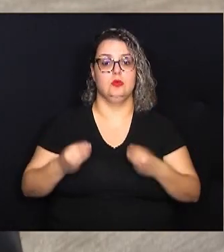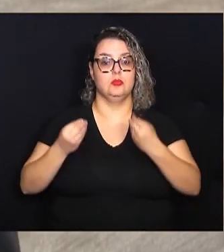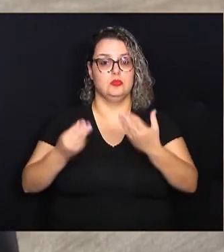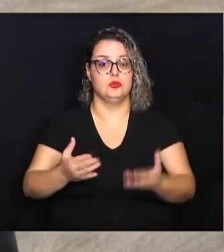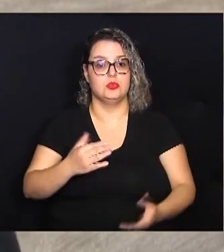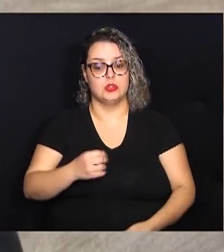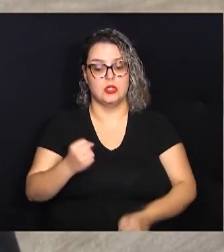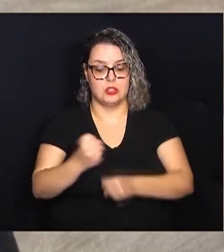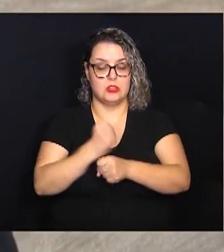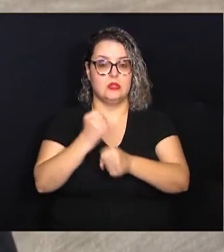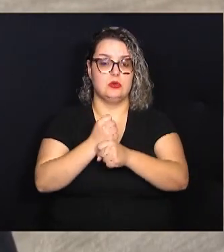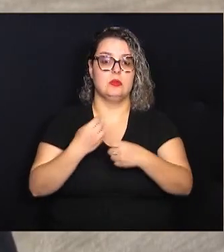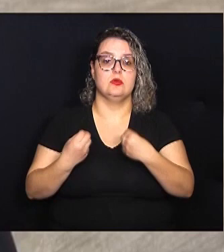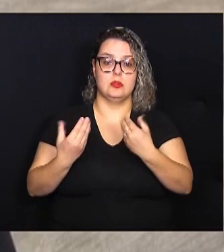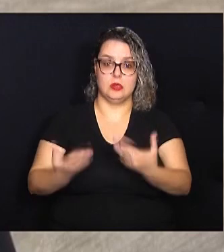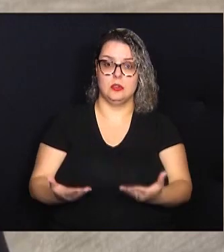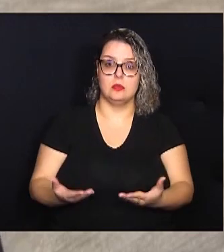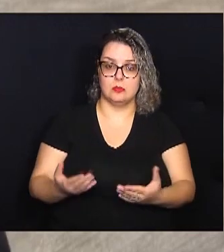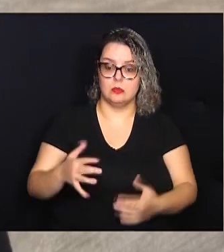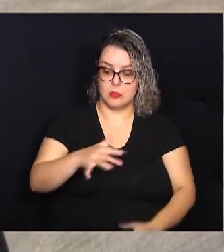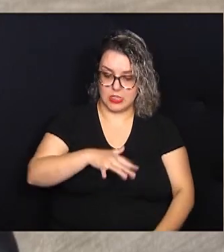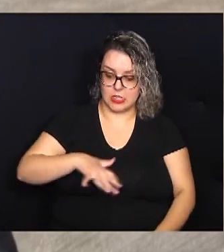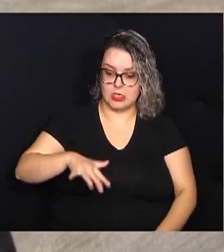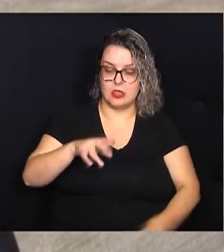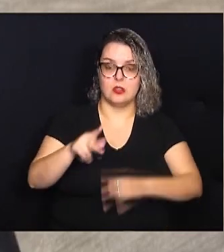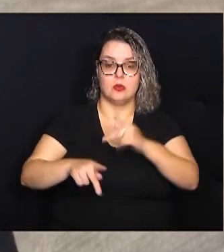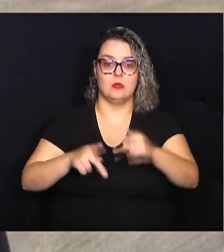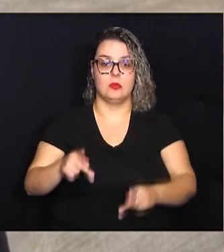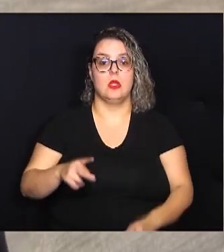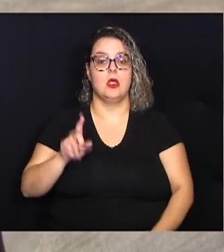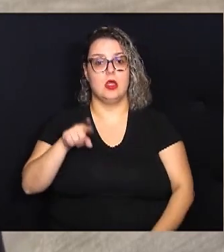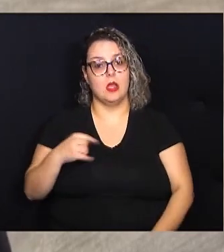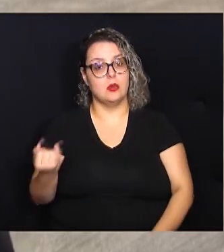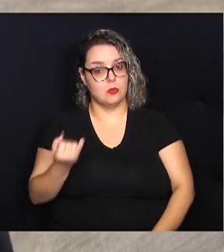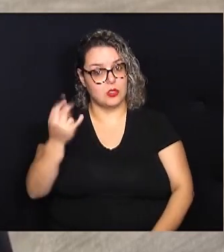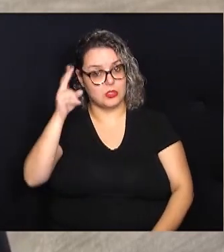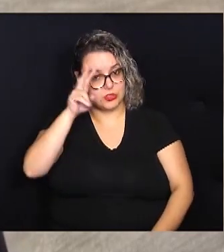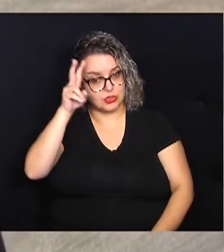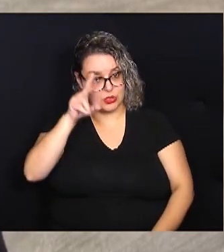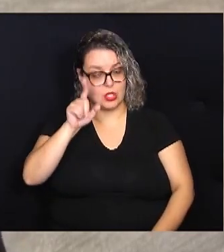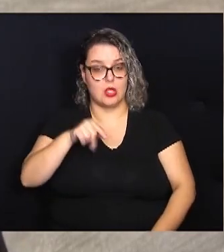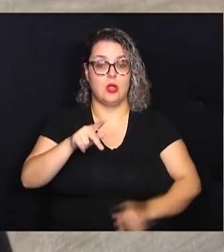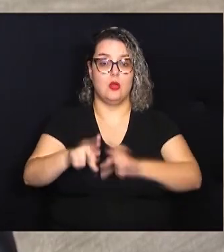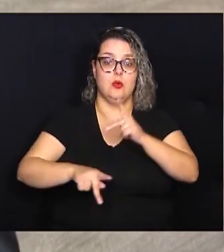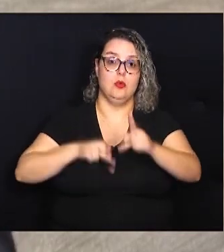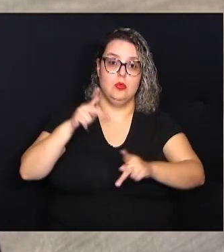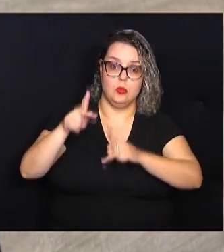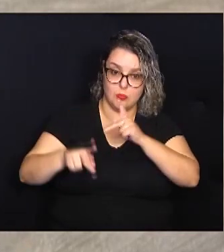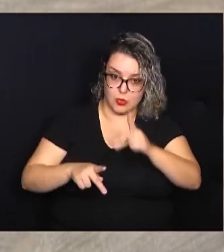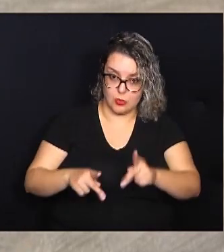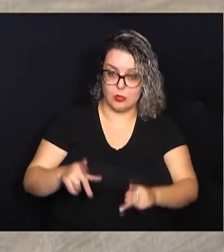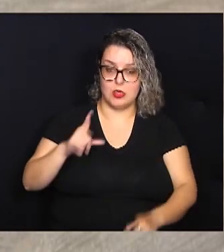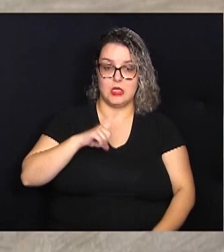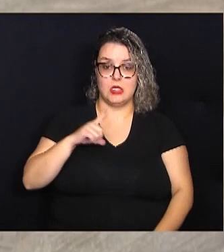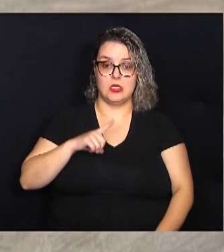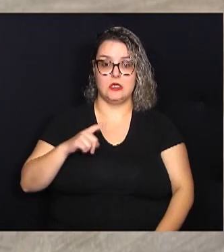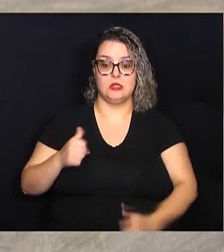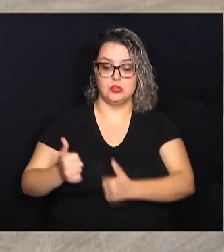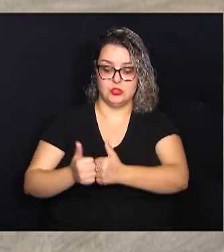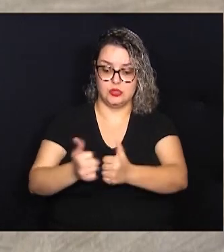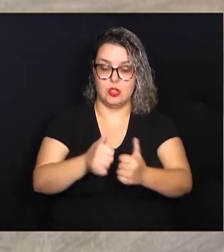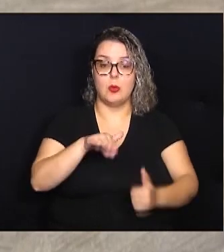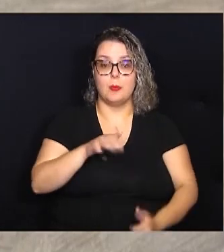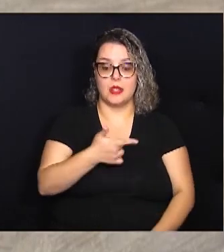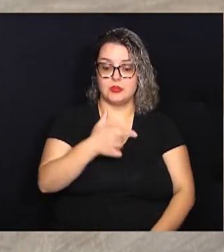da obra que será entregue para aquela população. Vale lembrar aqui que é uma população onde tem um entorno de mais de 20